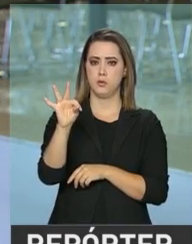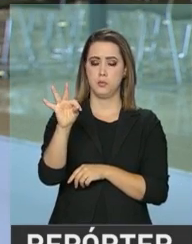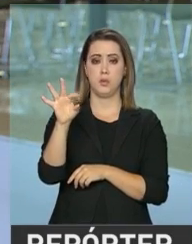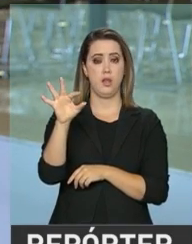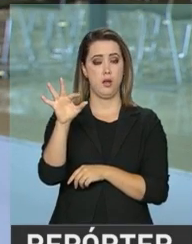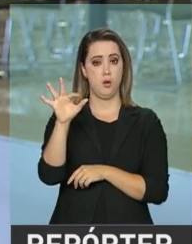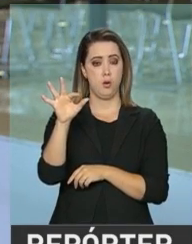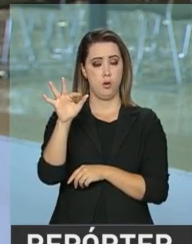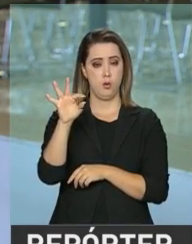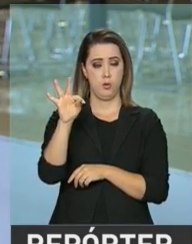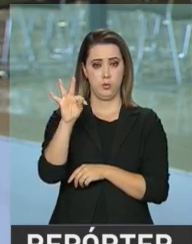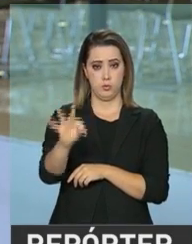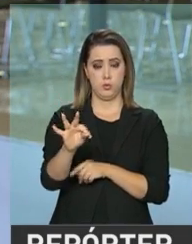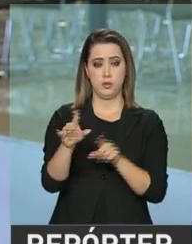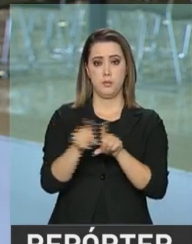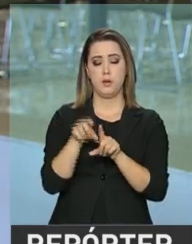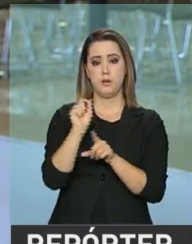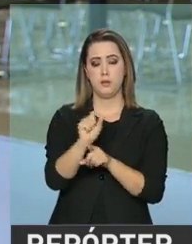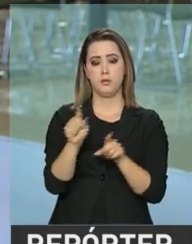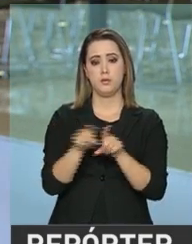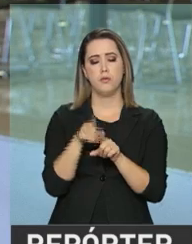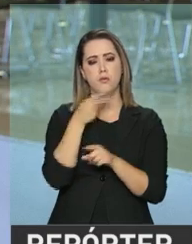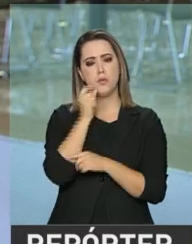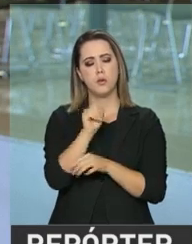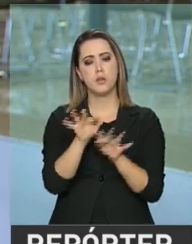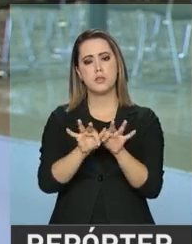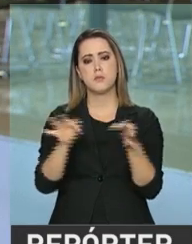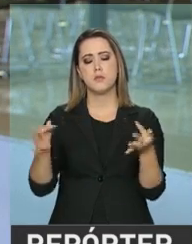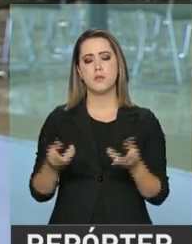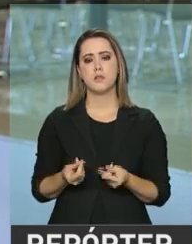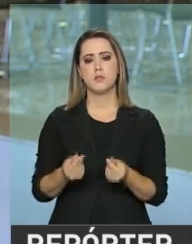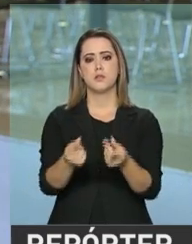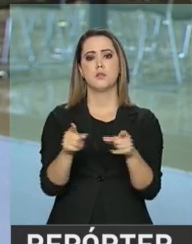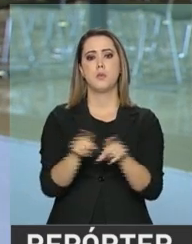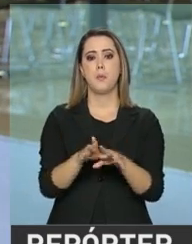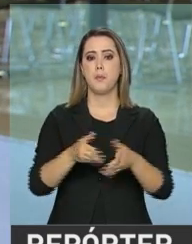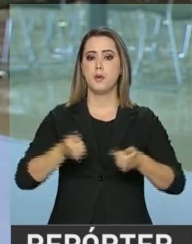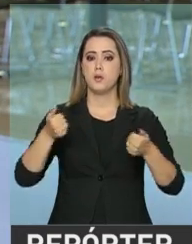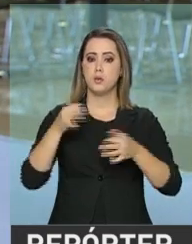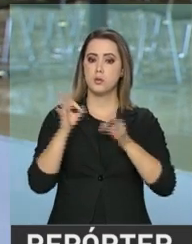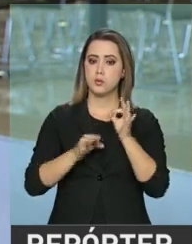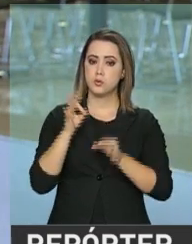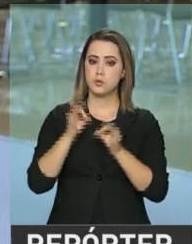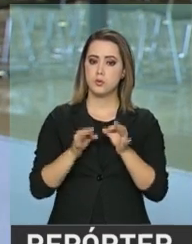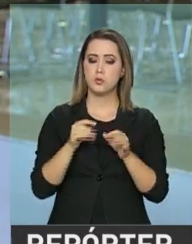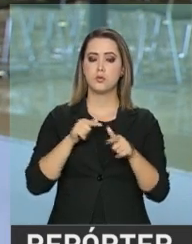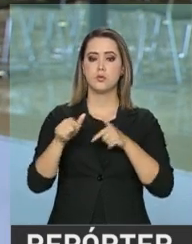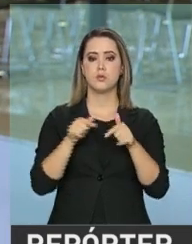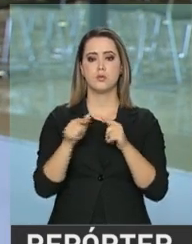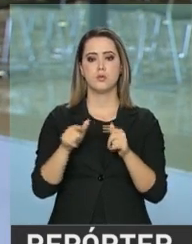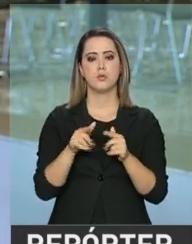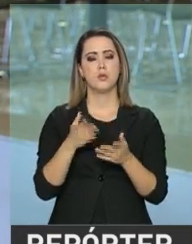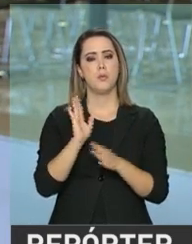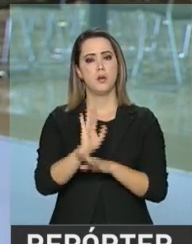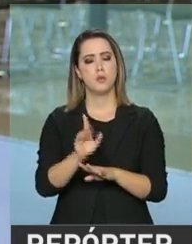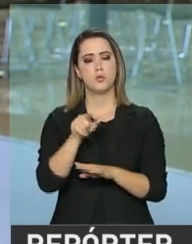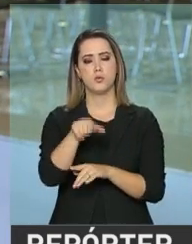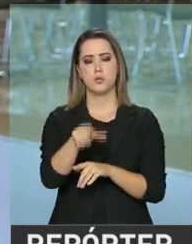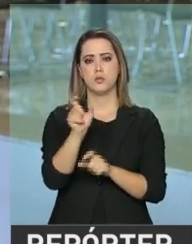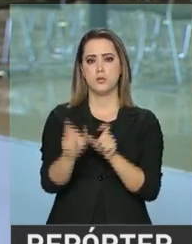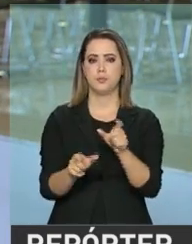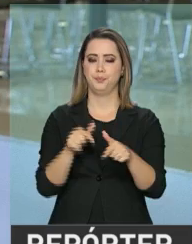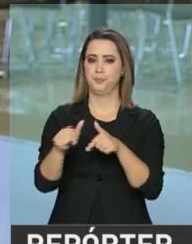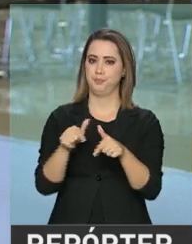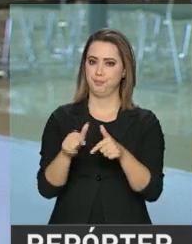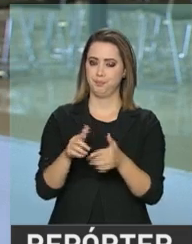afirmou que a simplificação do sistema de recursos vai tornar a Justiça do Trabalho mais ágil, favorecendo trabalhador. Já o ministro